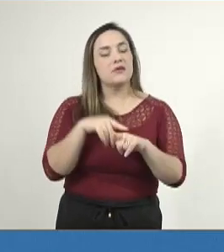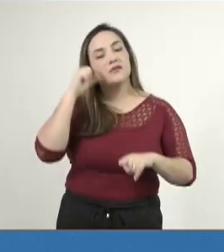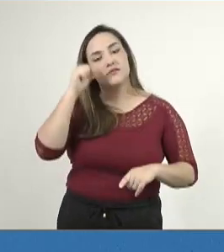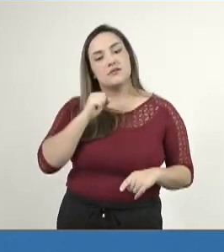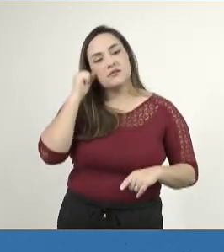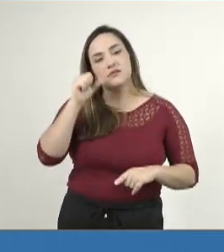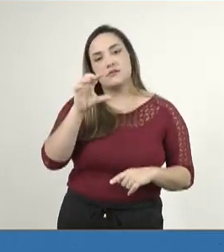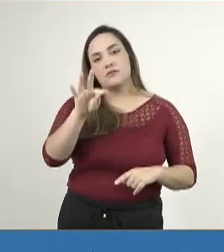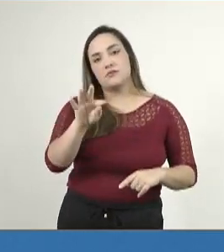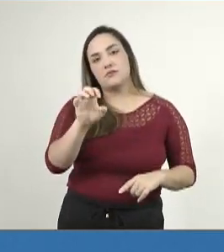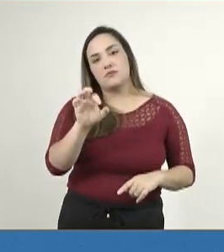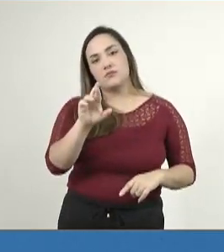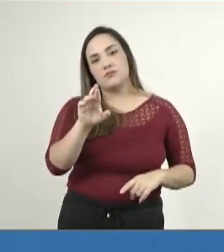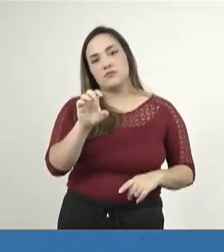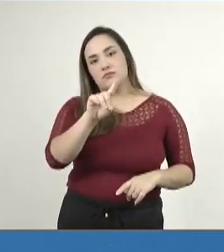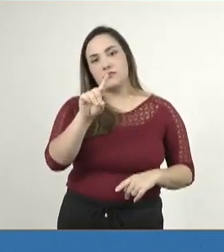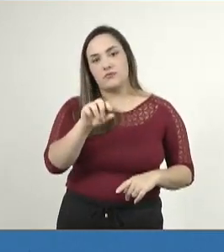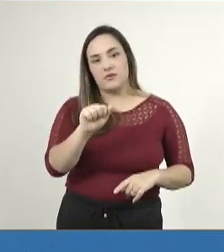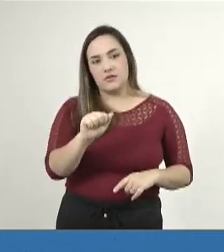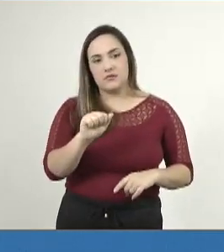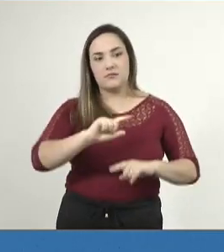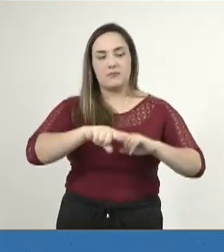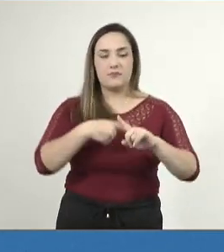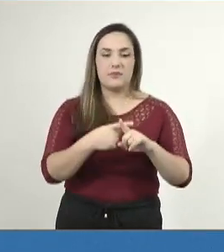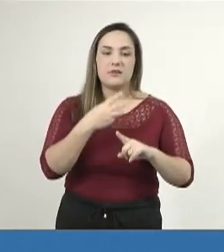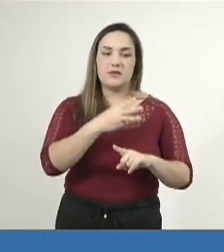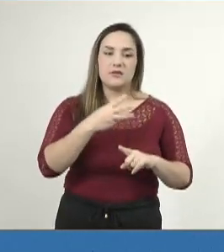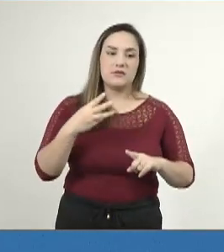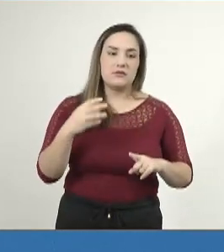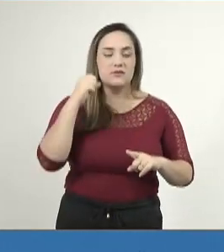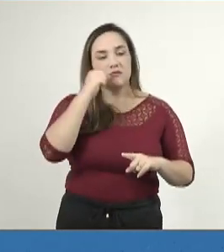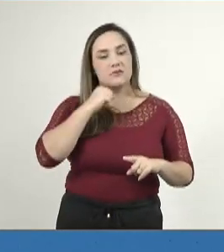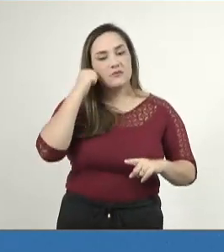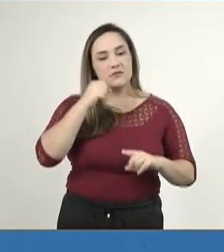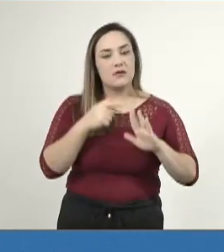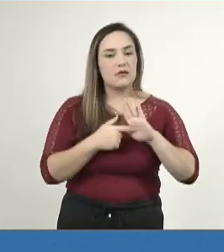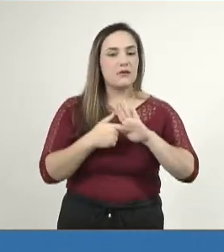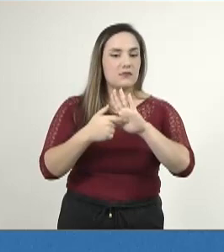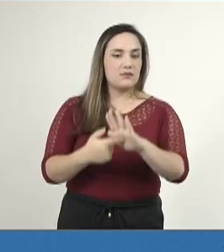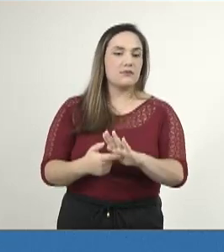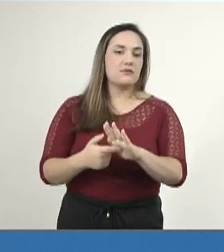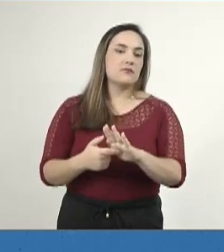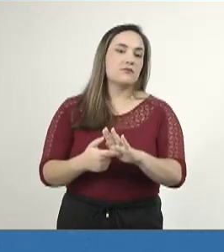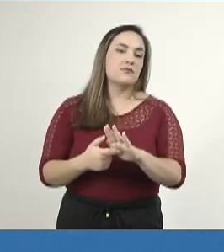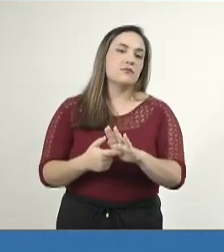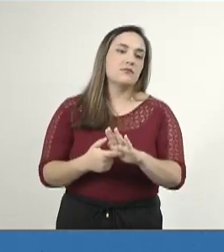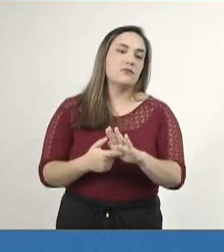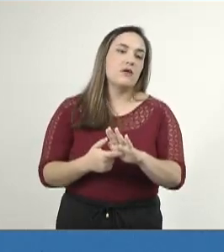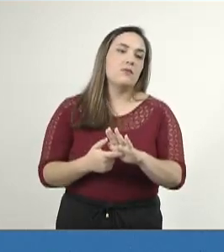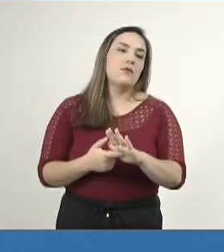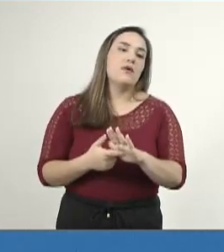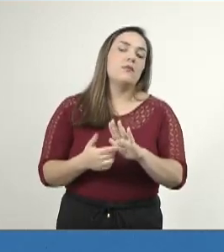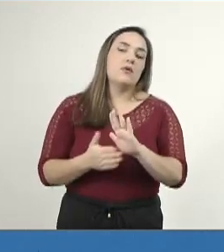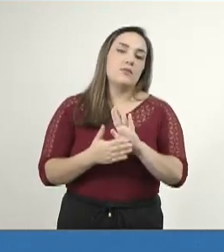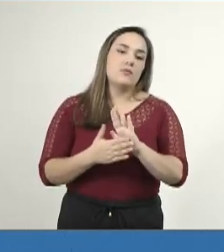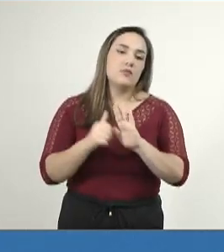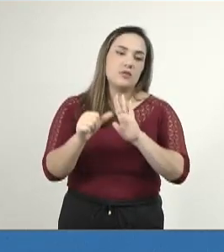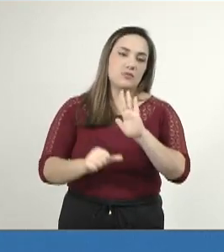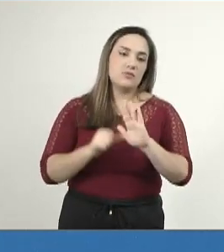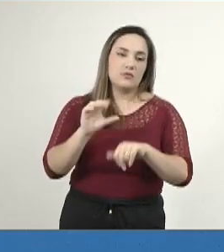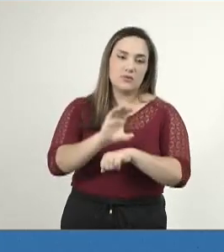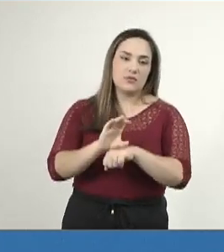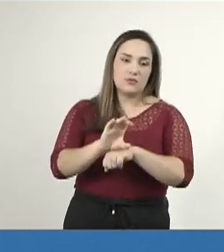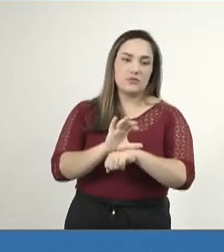Tereza Cristina, com mais 33 senadores, apresentaram uma emenda à Constituição, número